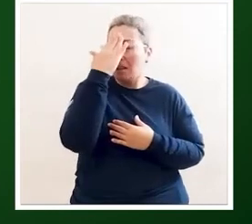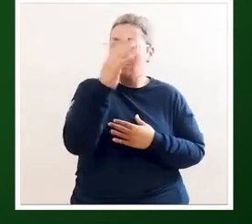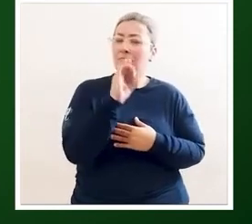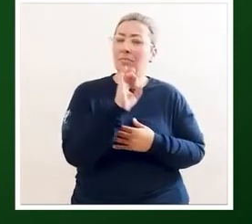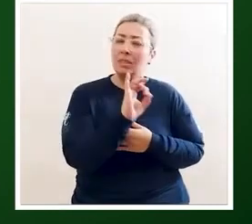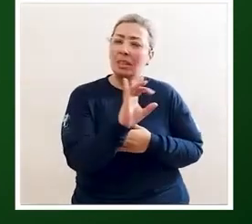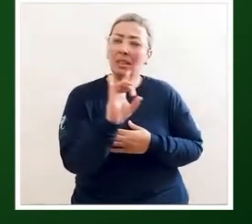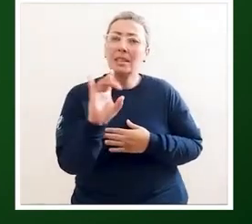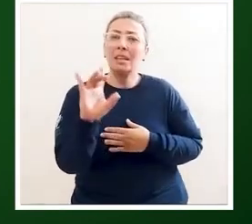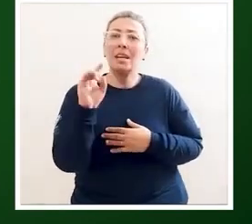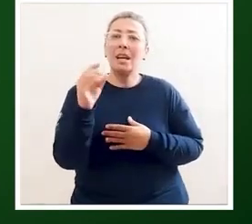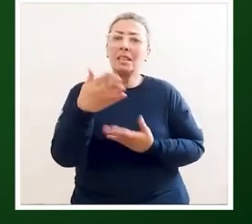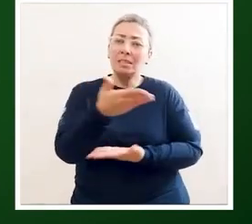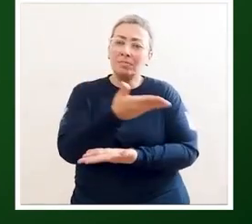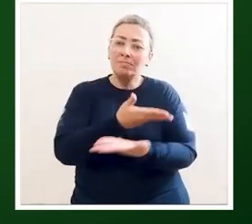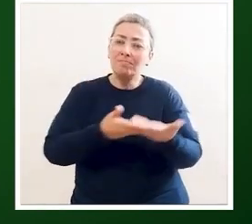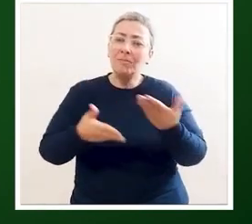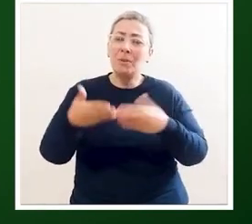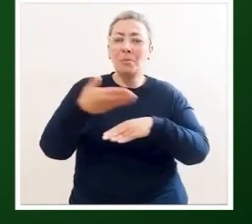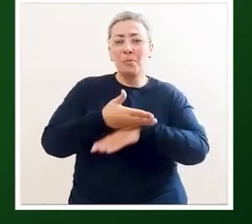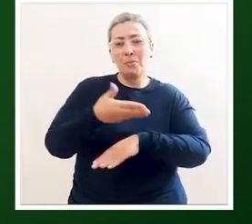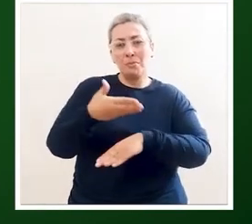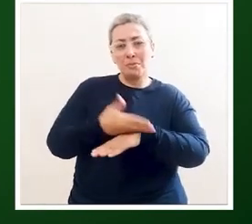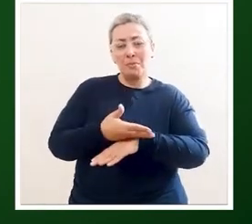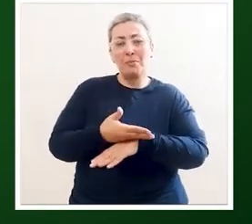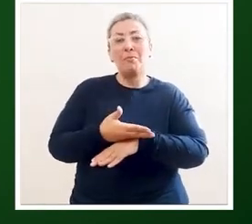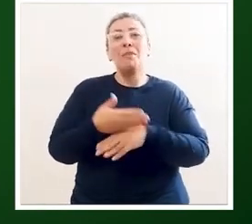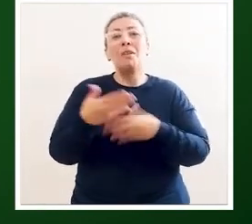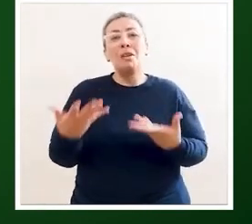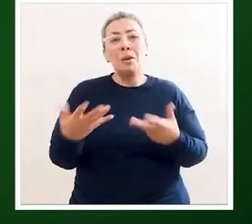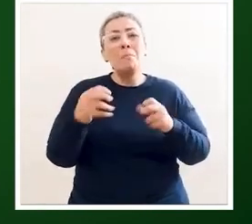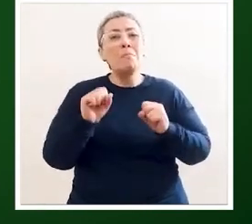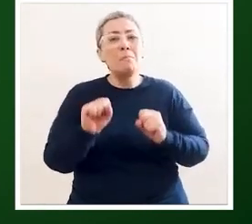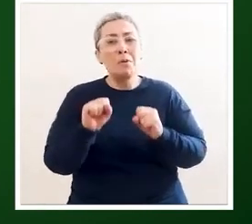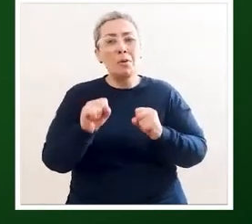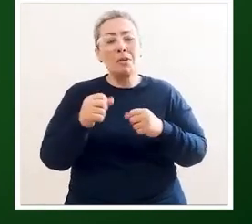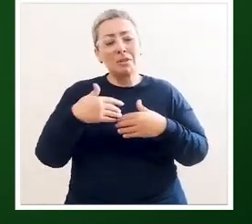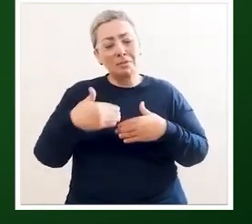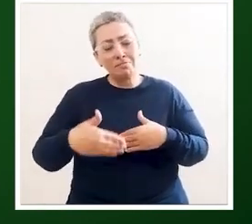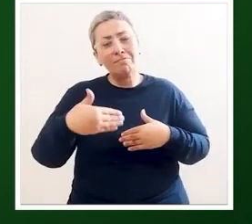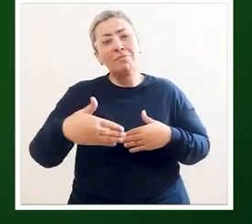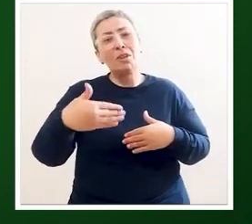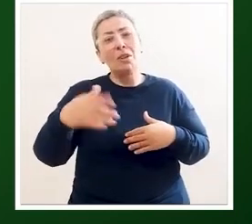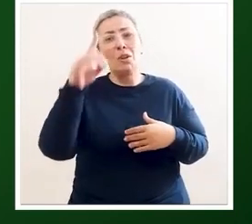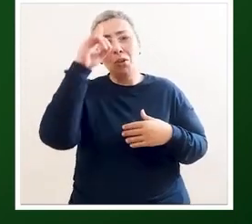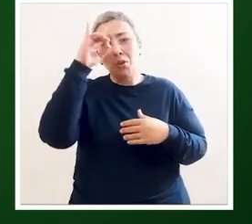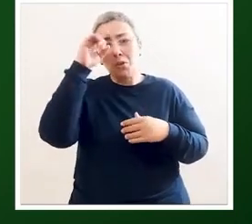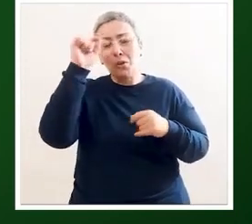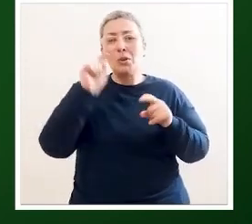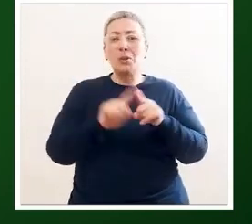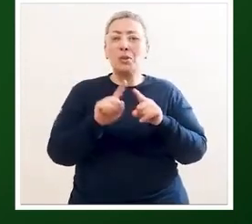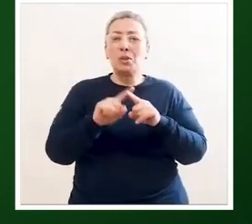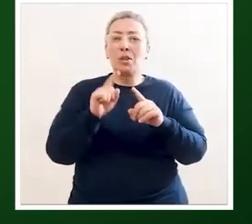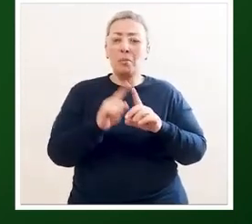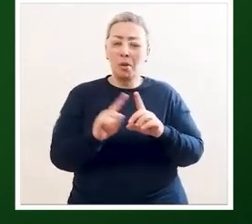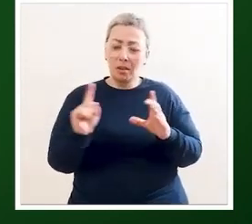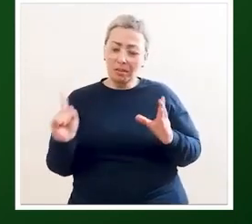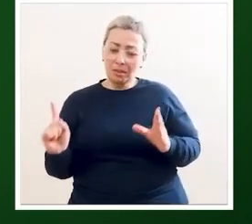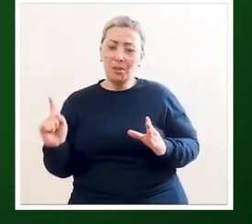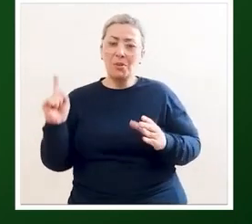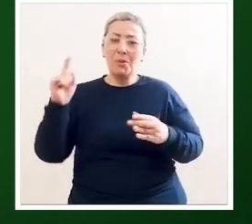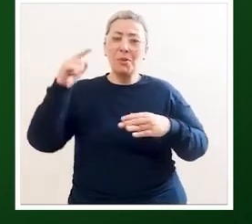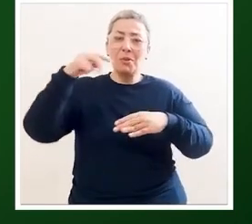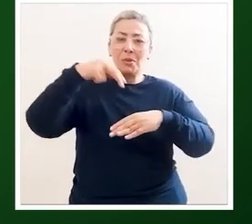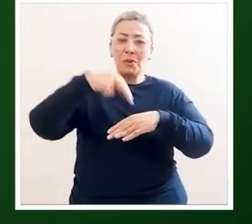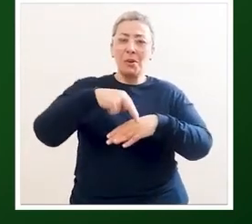agradecemos a cada um envolvido nesse projeto que possamos a cada dia sair de nossas